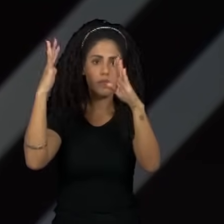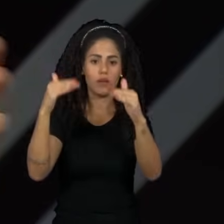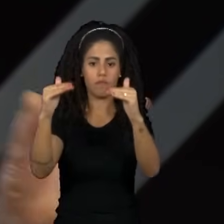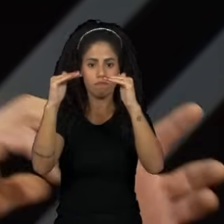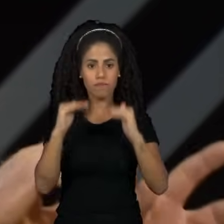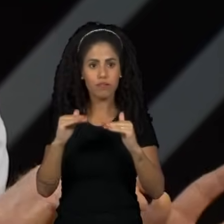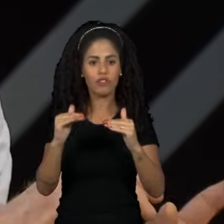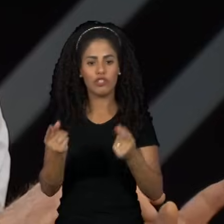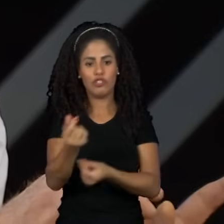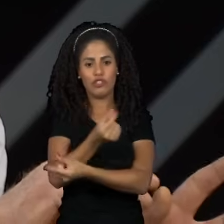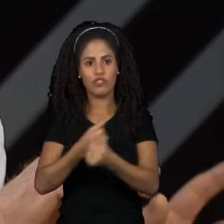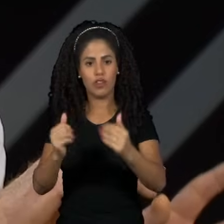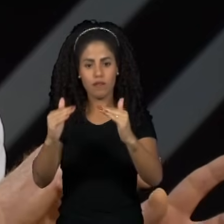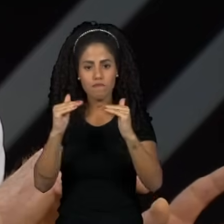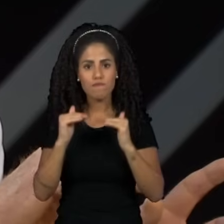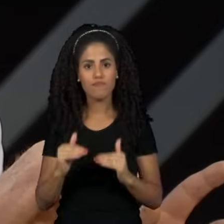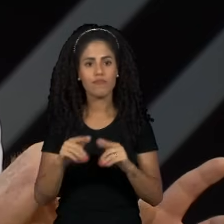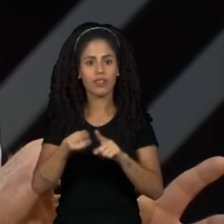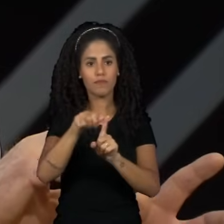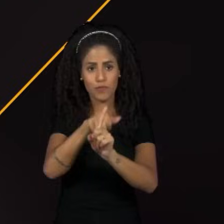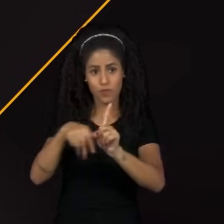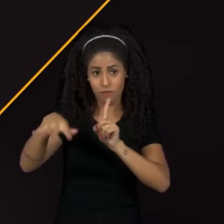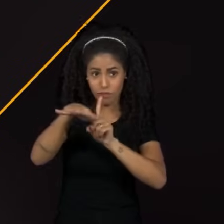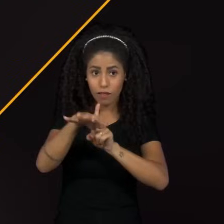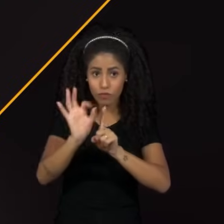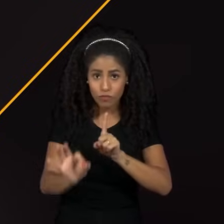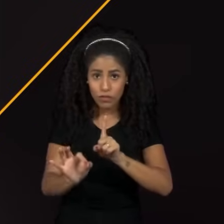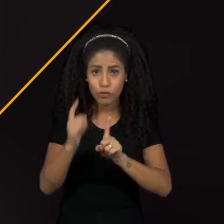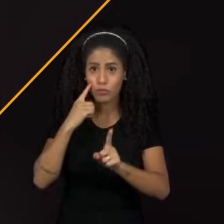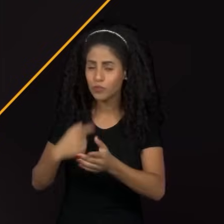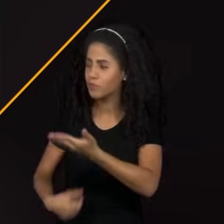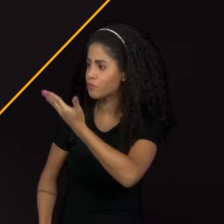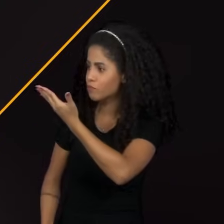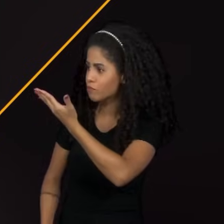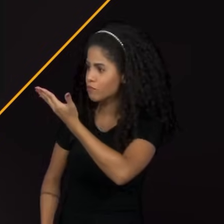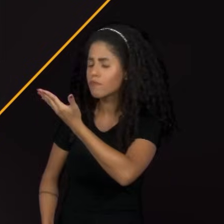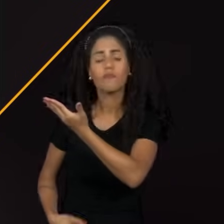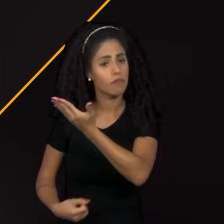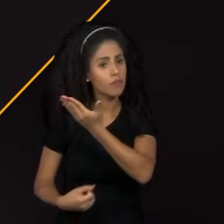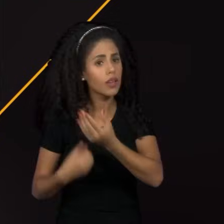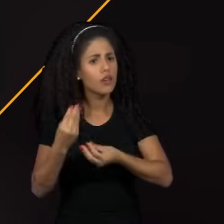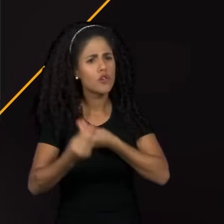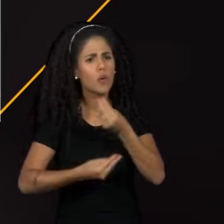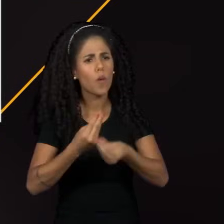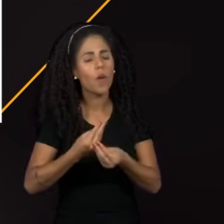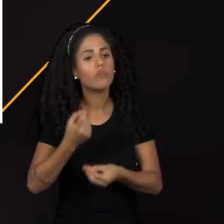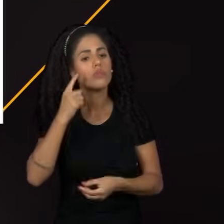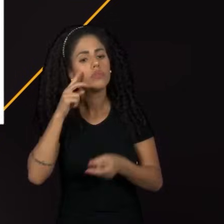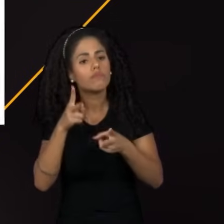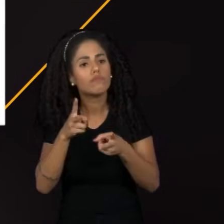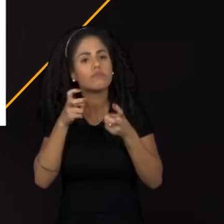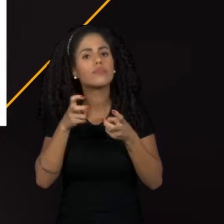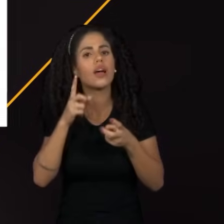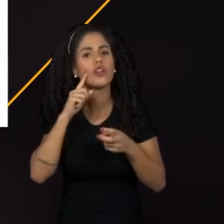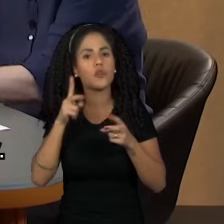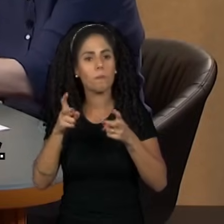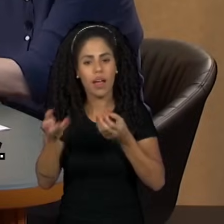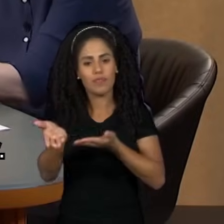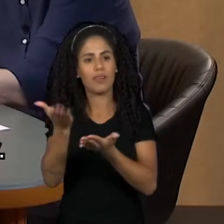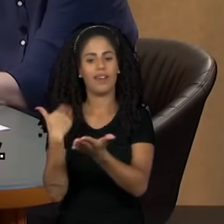economia e da sociedade. E entre eles, como chama, o tal de